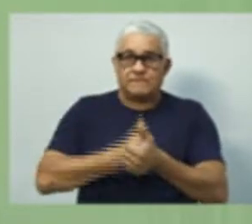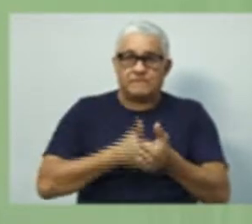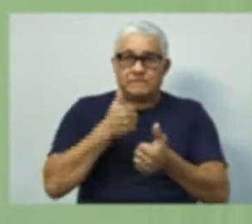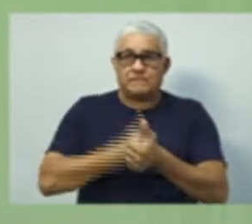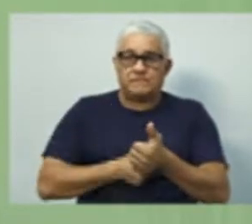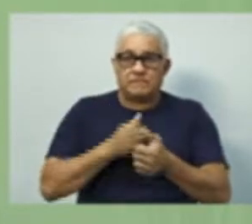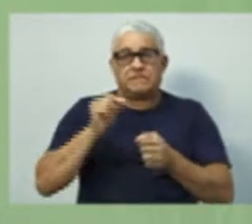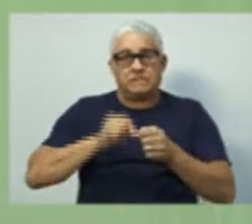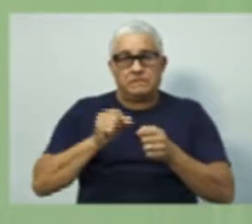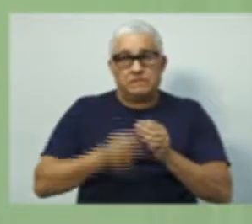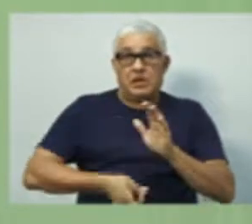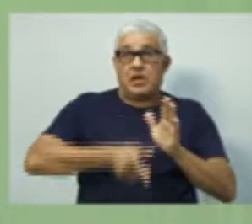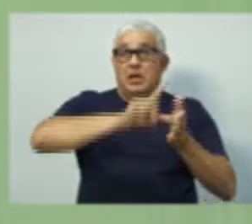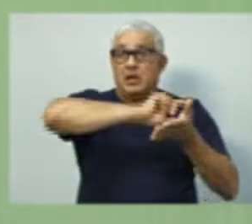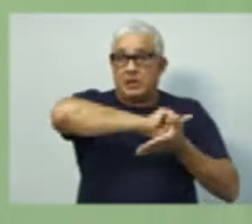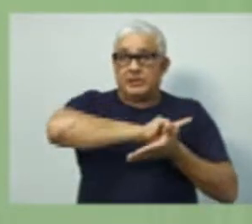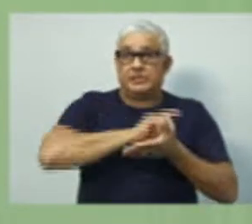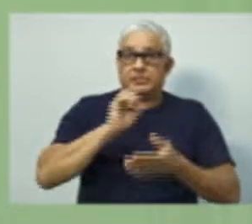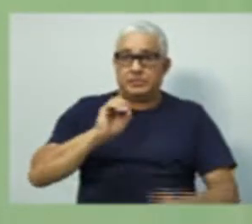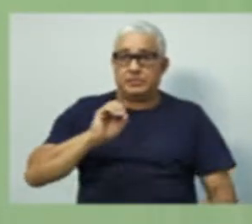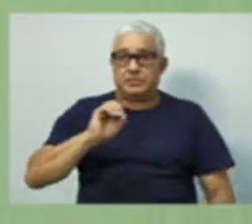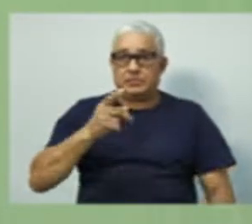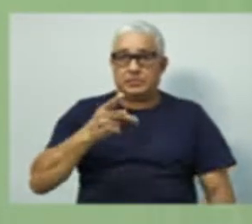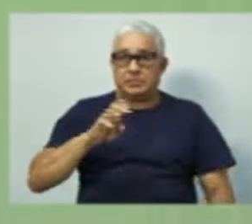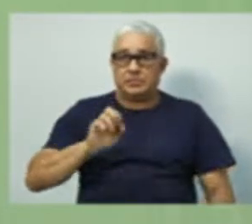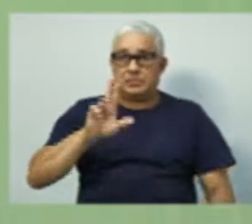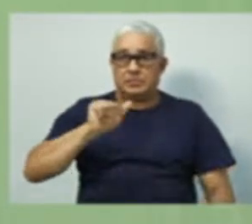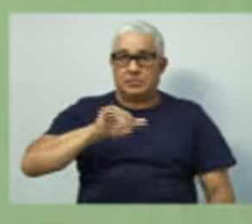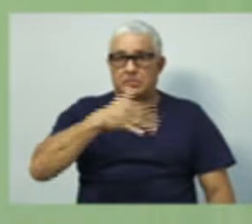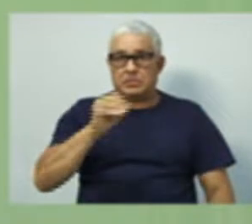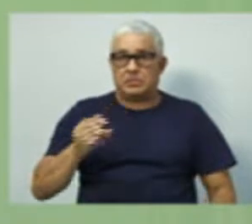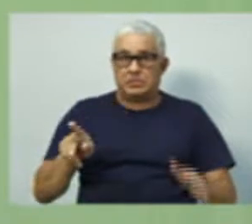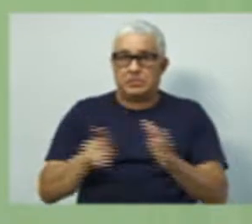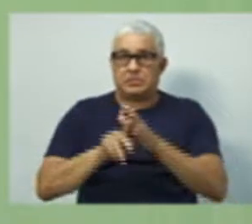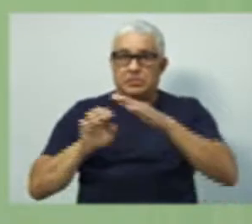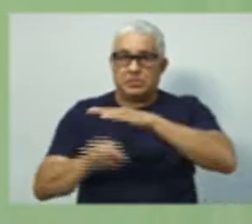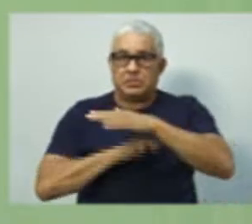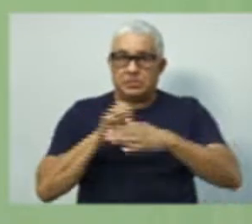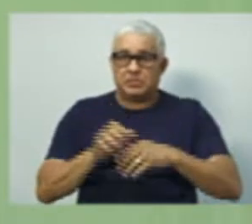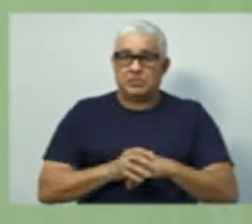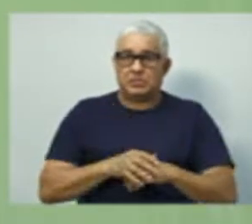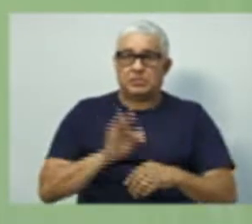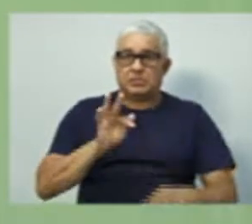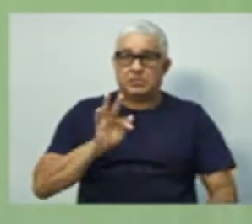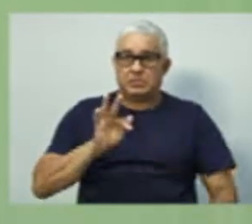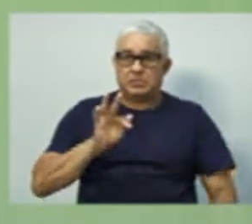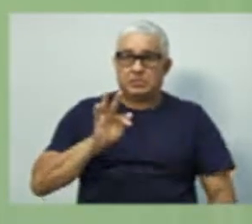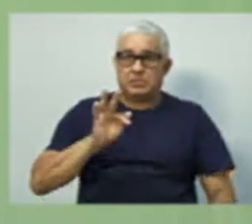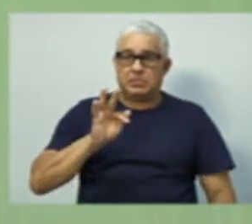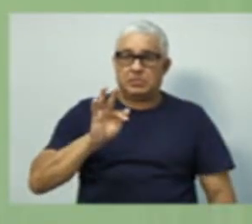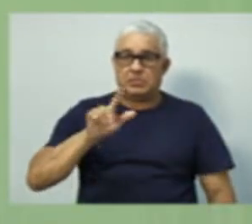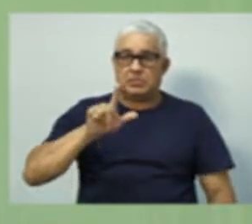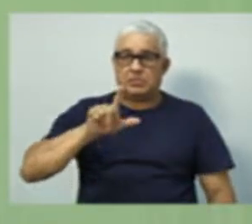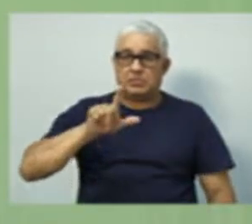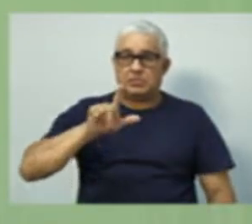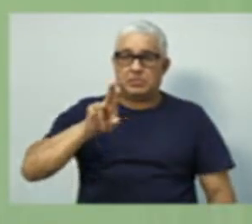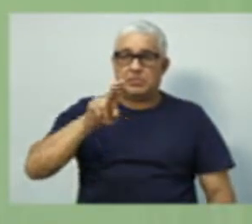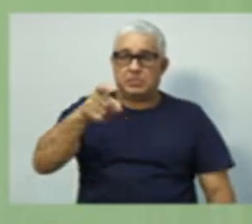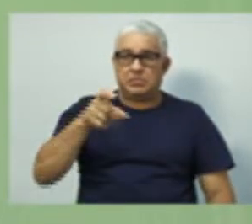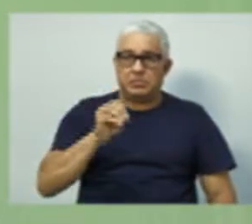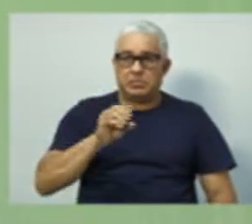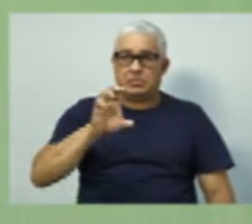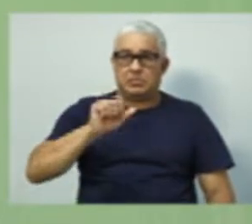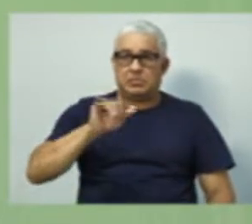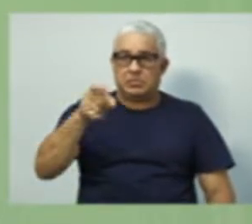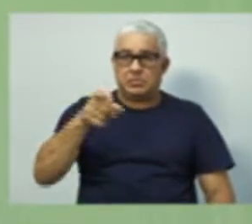reproduzir antecipadamente a operação da empresa, apurando seu fluxo de caixa, definindo